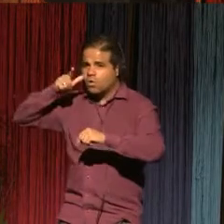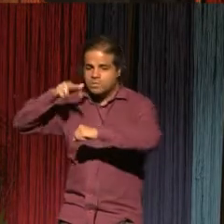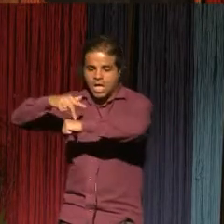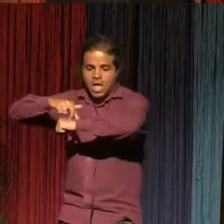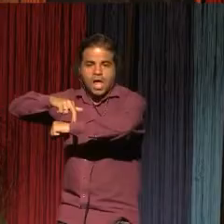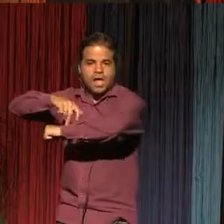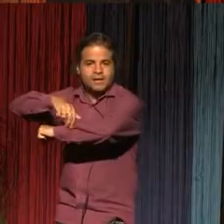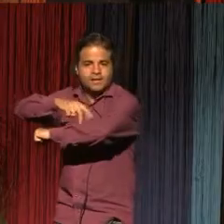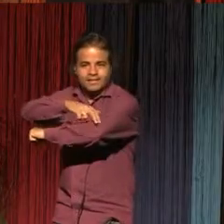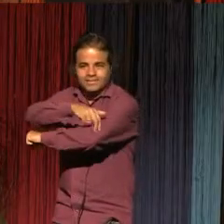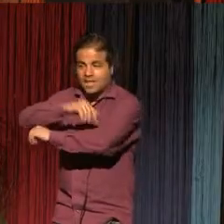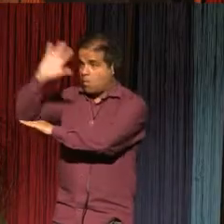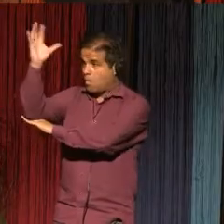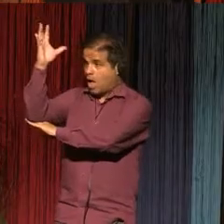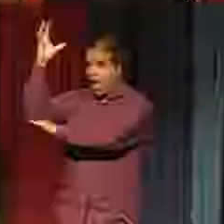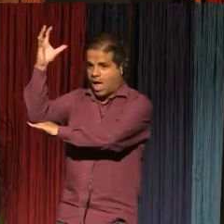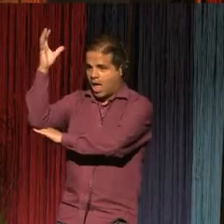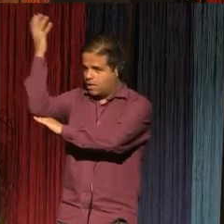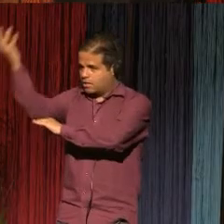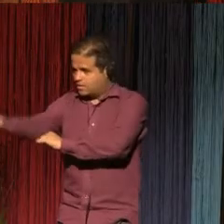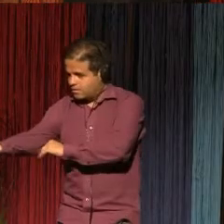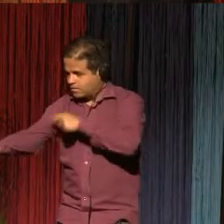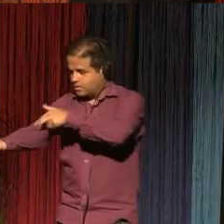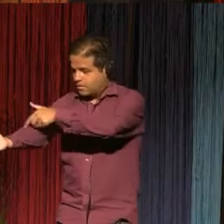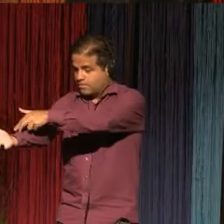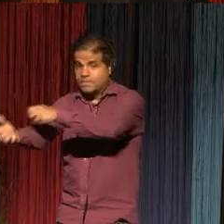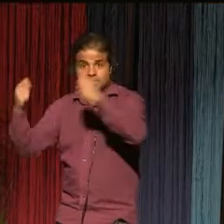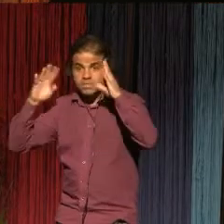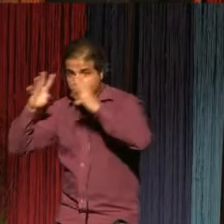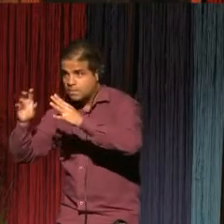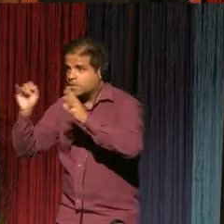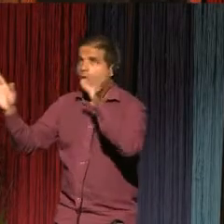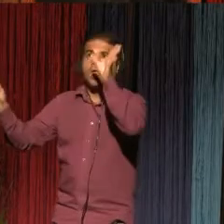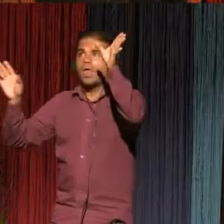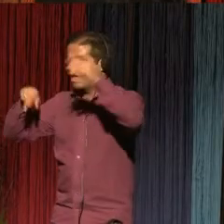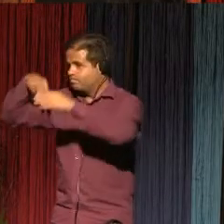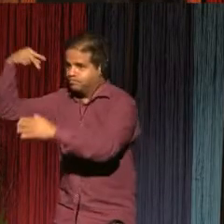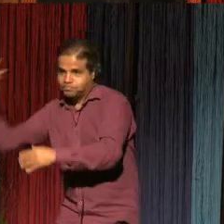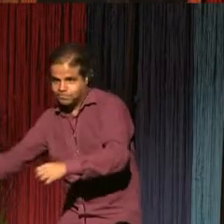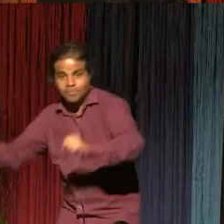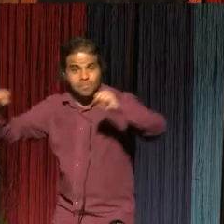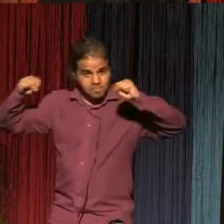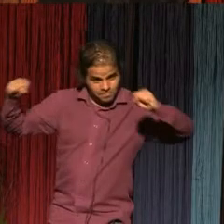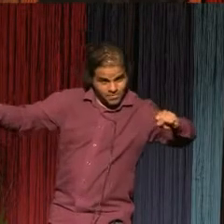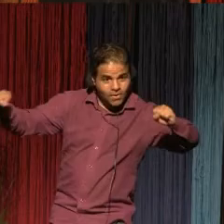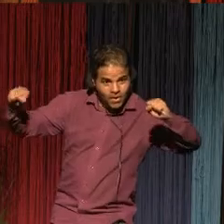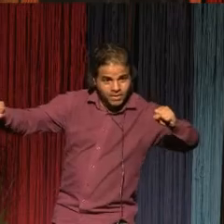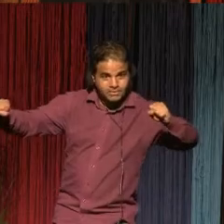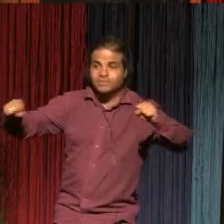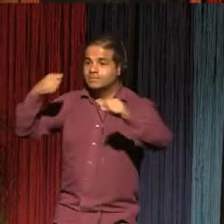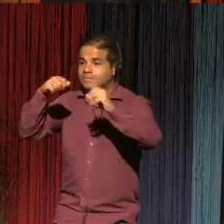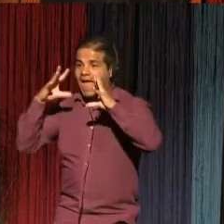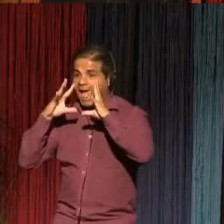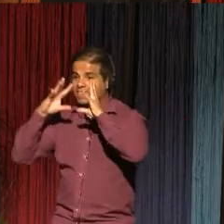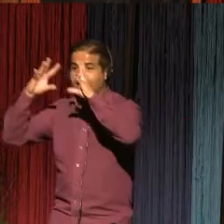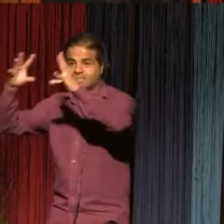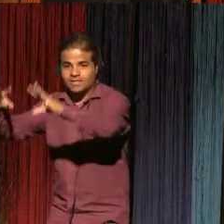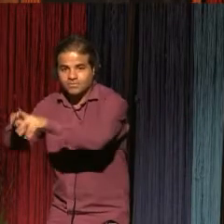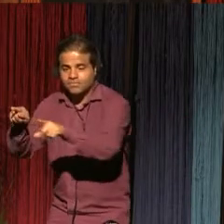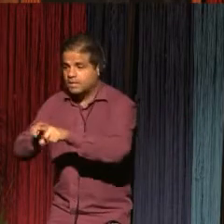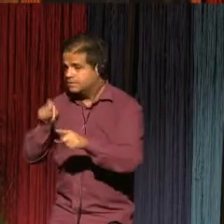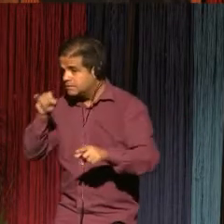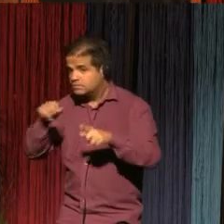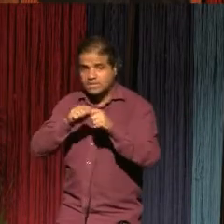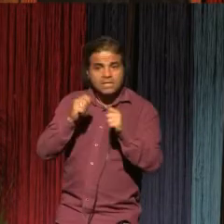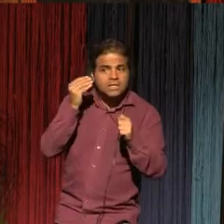em cima de uma tora, só que você tem que se concentrar, senão você cai. Você precisa de atenção se está